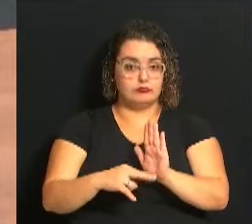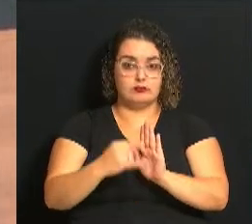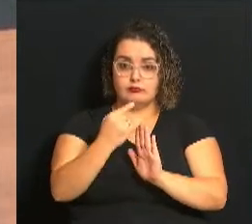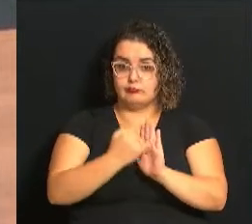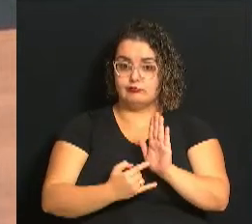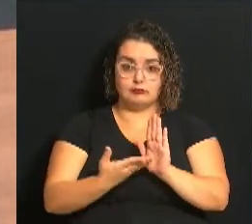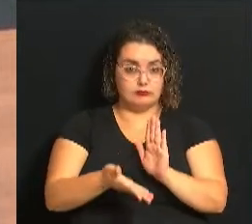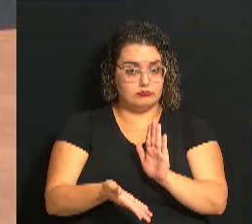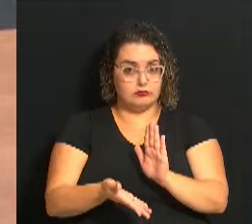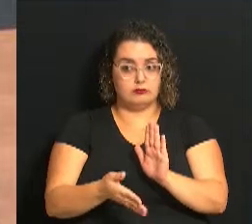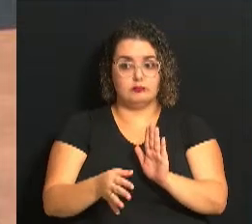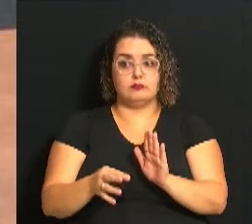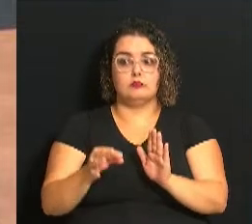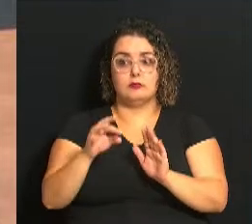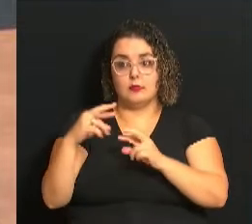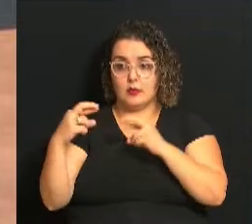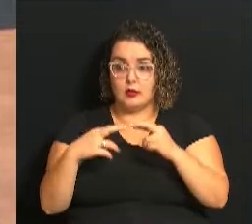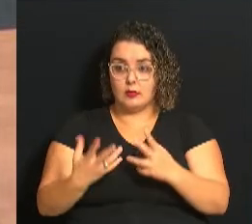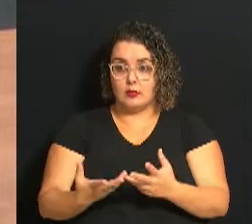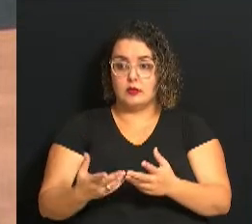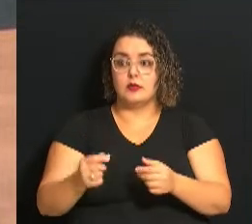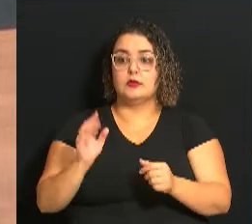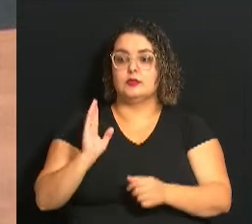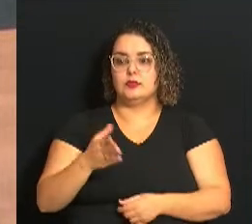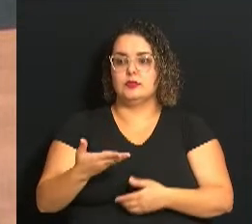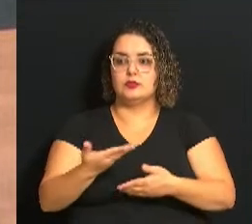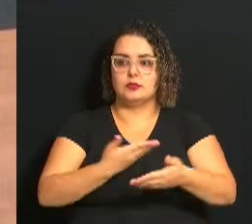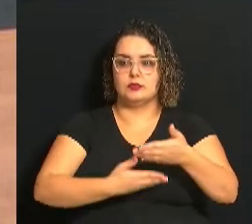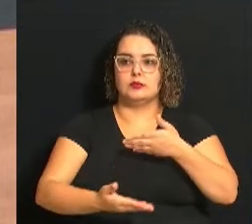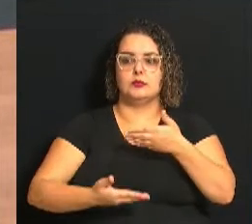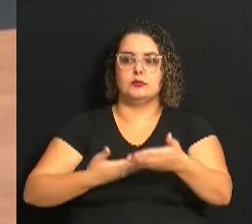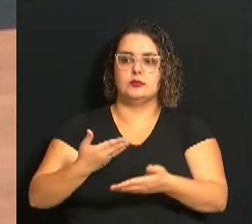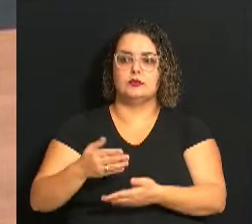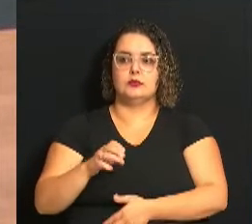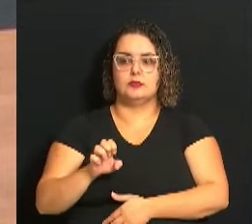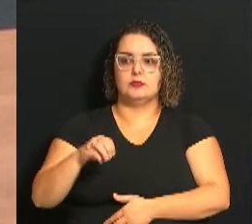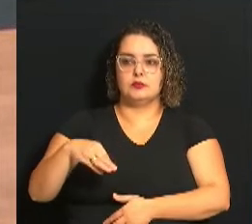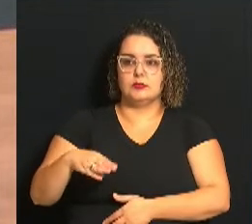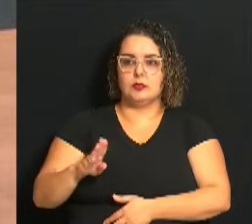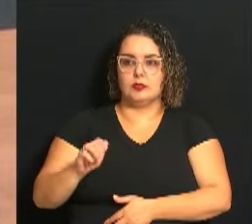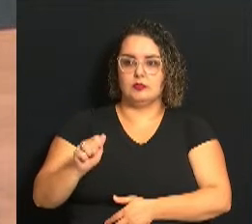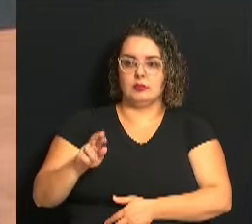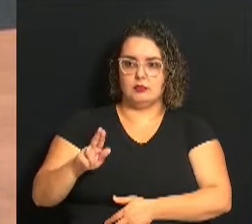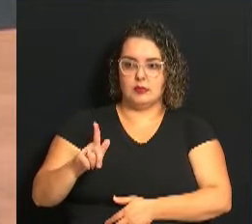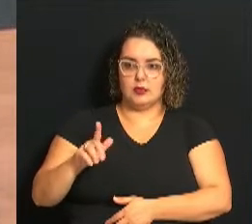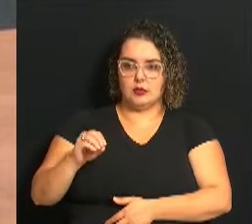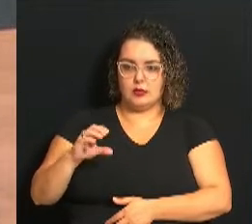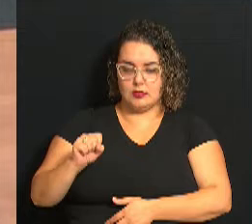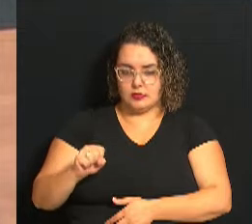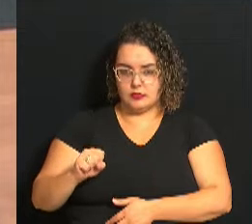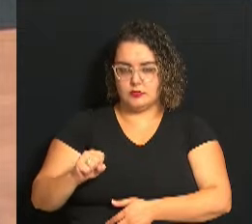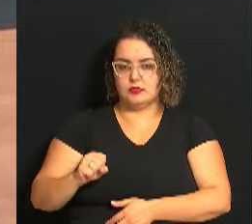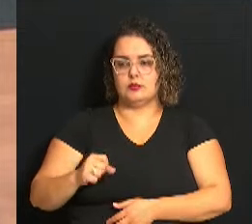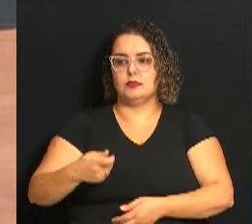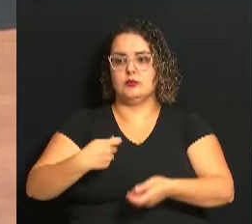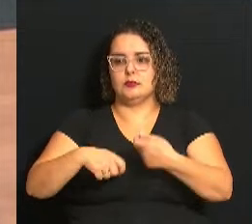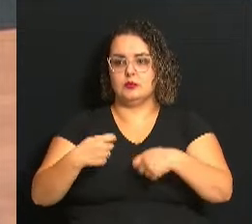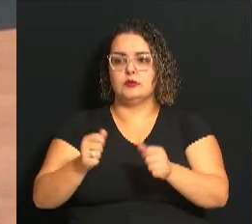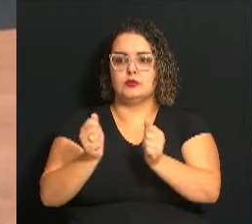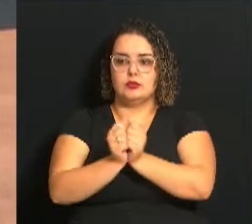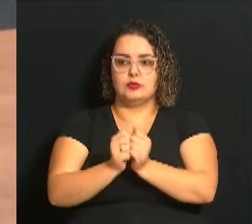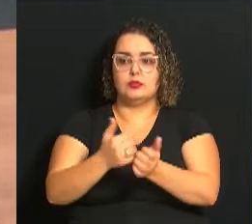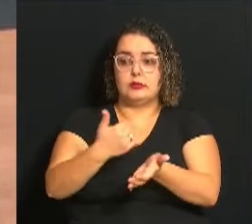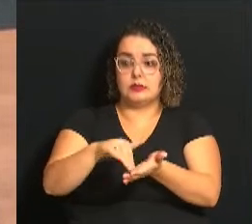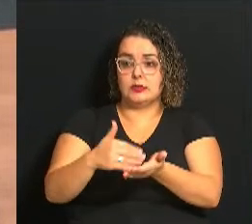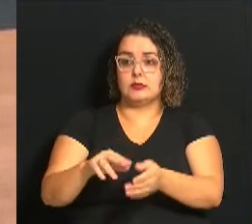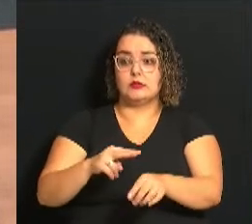gente já vem feito essas intervenções com os embargos administrativos, inclusive com a Secretaria do Verde. Tá? Então, nós